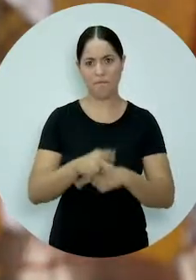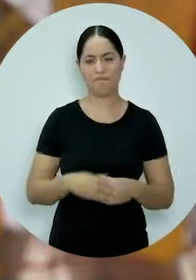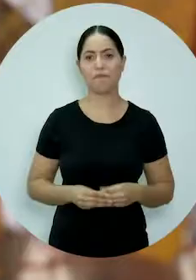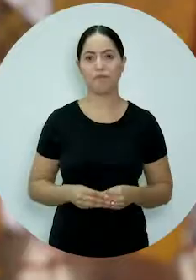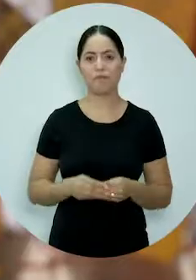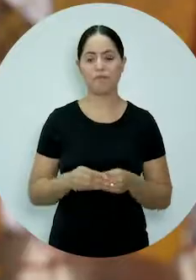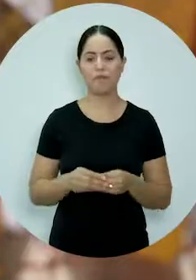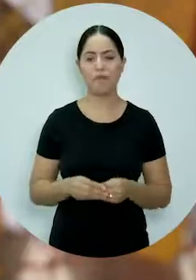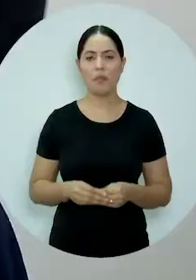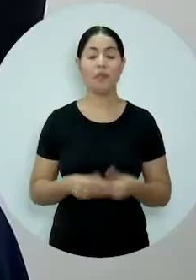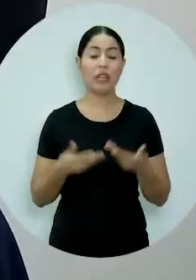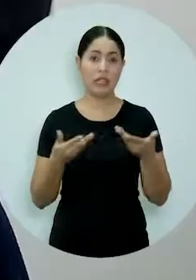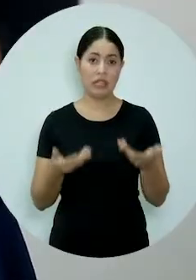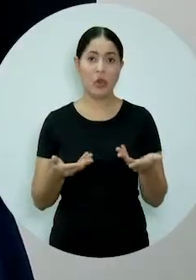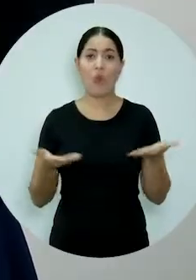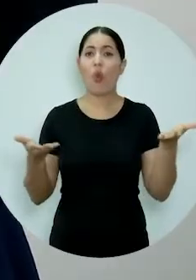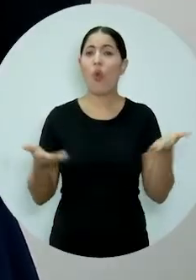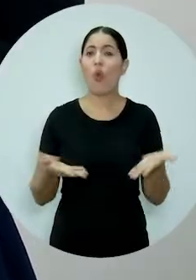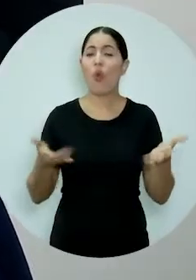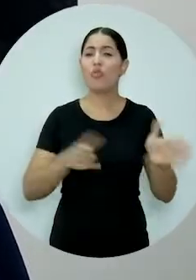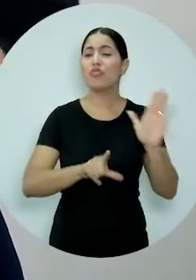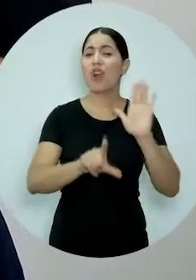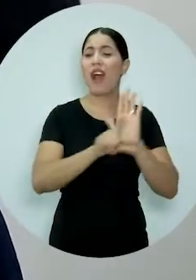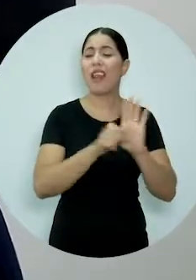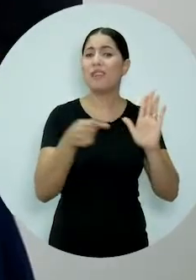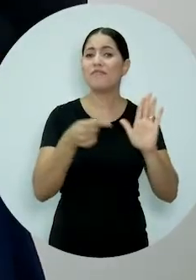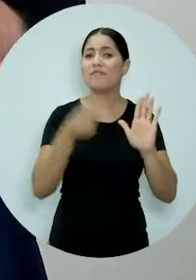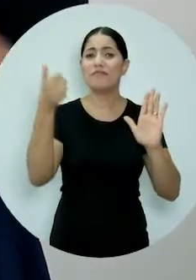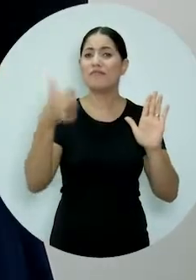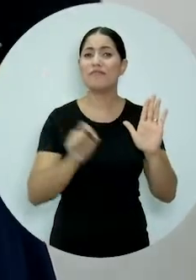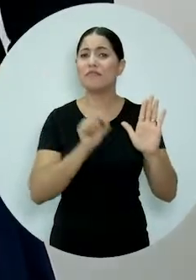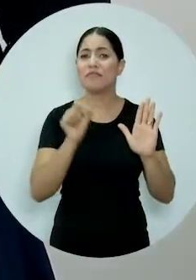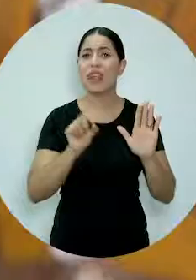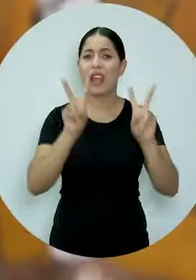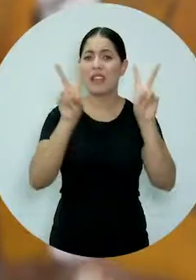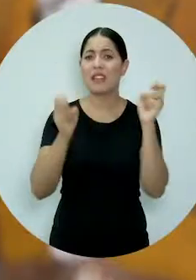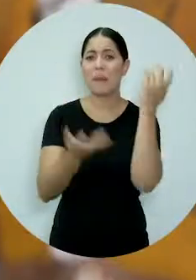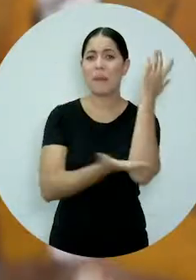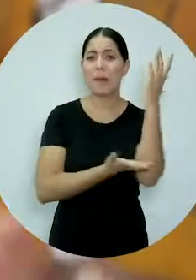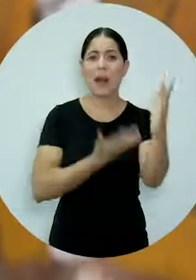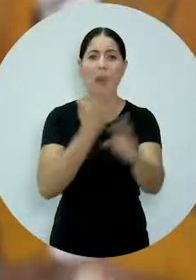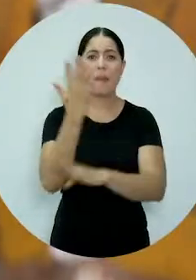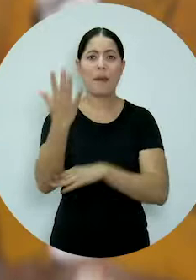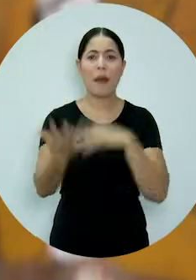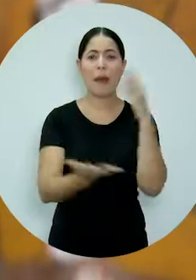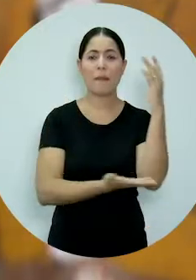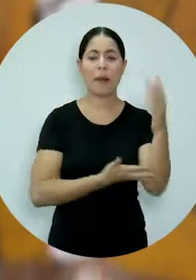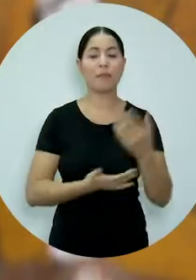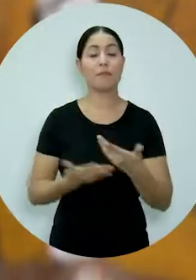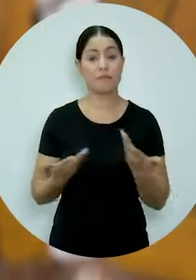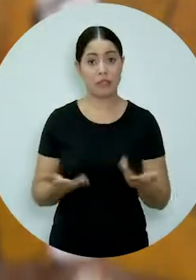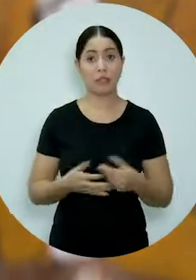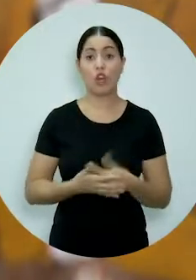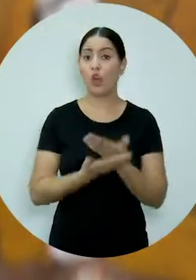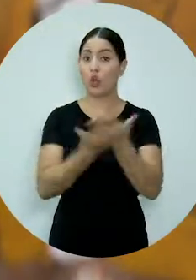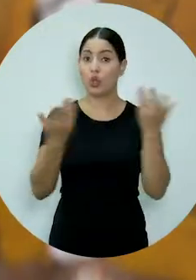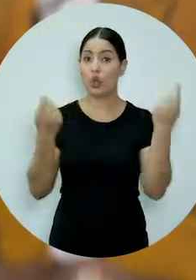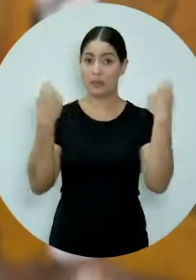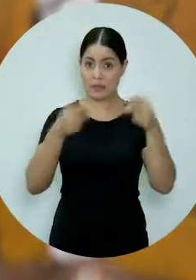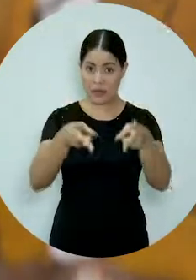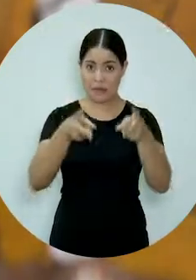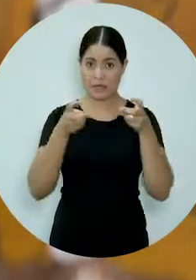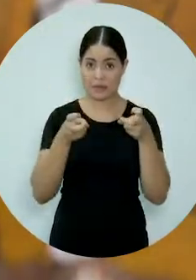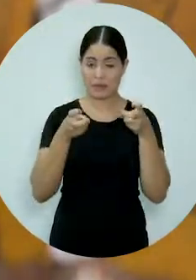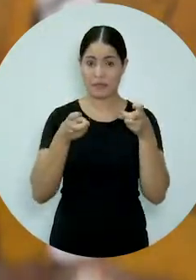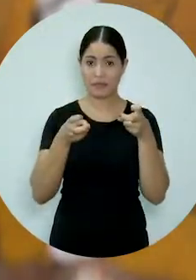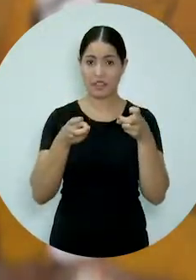protecionista. E o que diz hoje a lei sobre o desmatamento? A gente tem que perceber que não